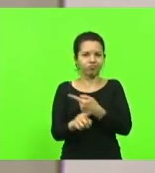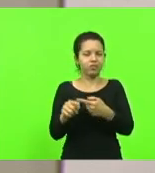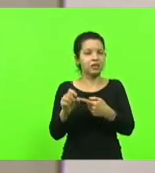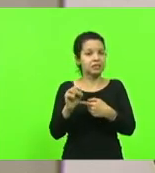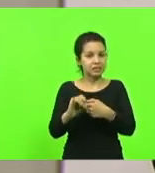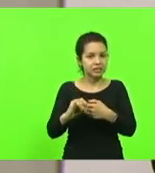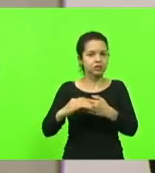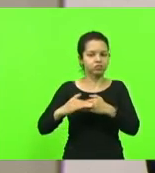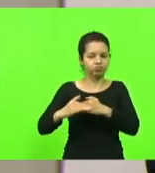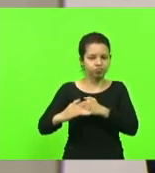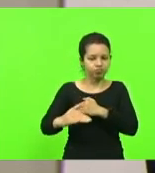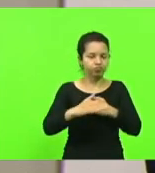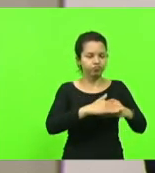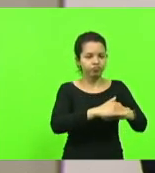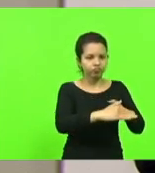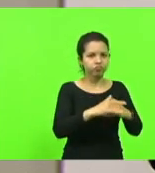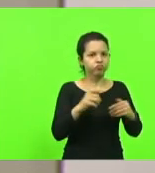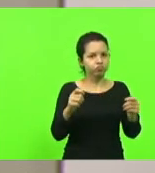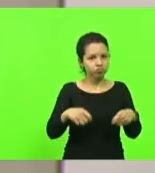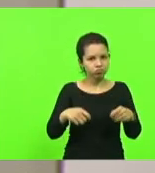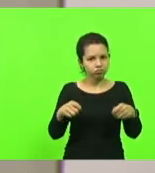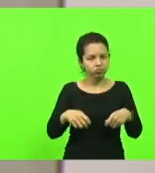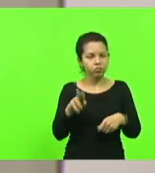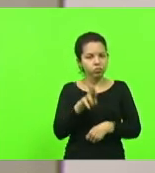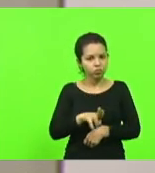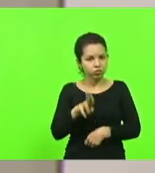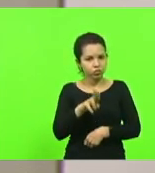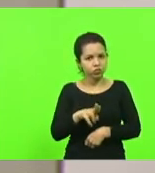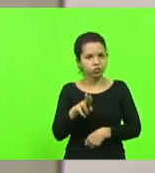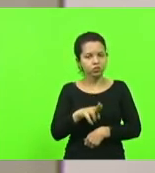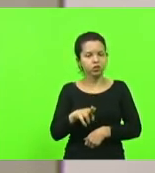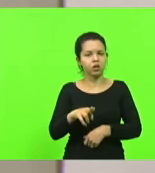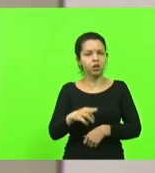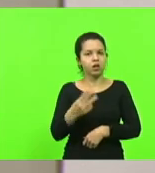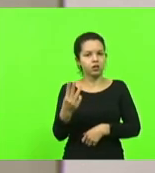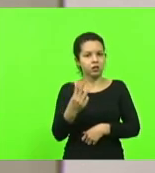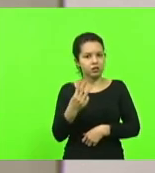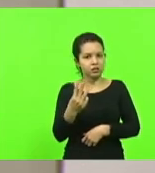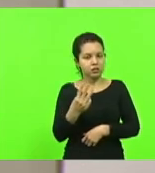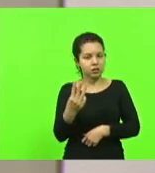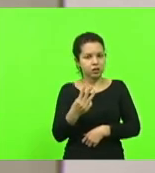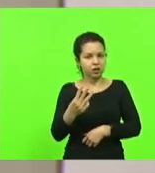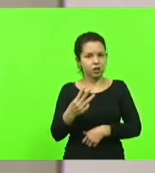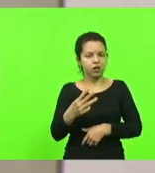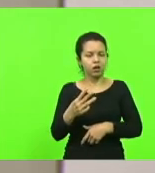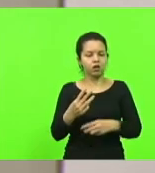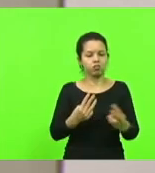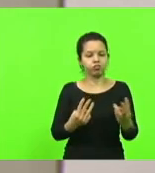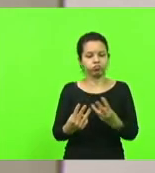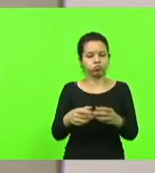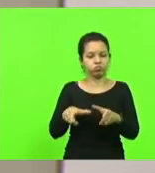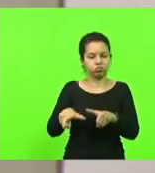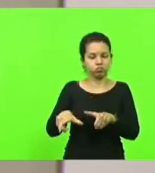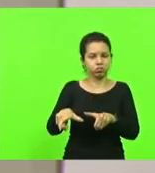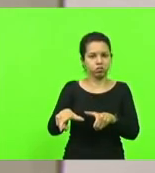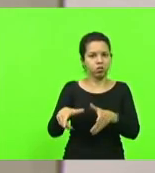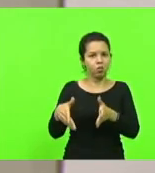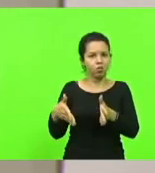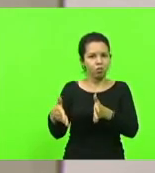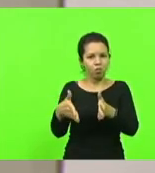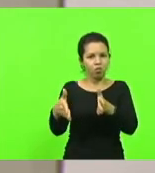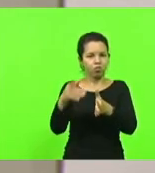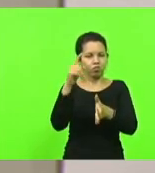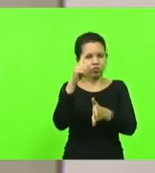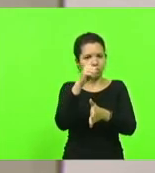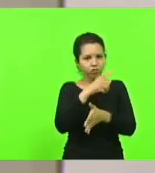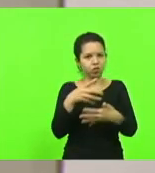essas duas laterais, nós teríamos condições de ter uma terceira pista, principalmente nos pontos de estrangulamento, para que o caminhão